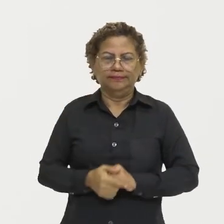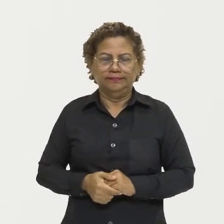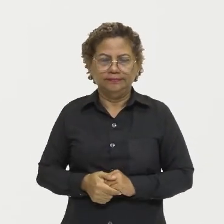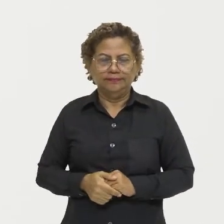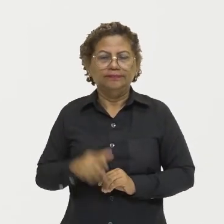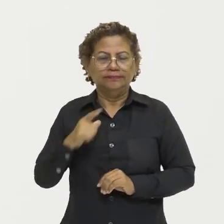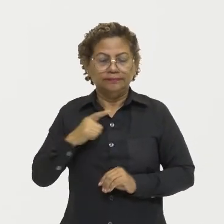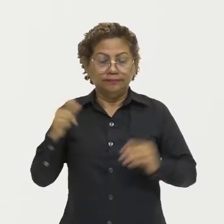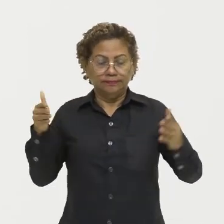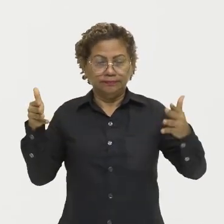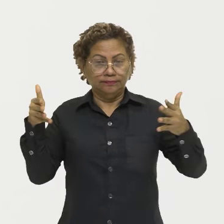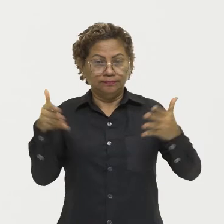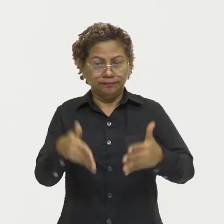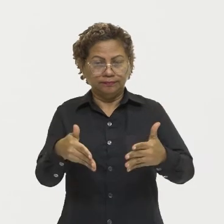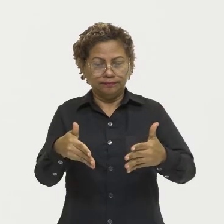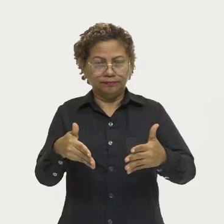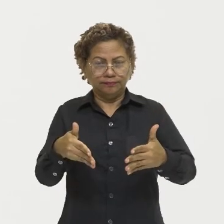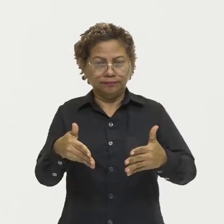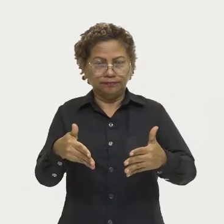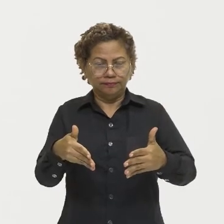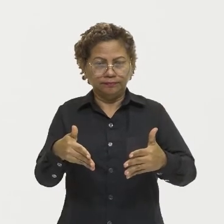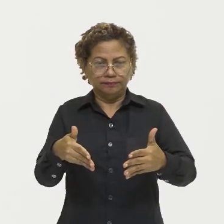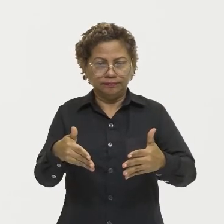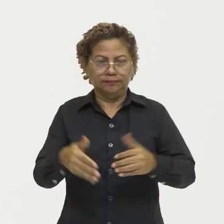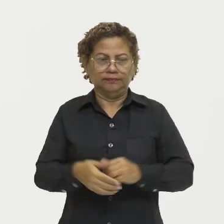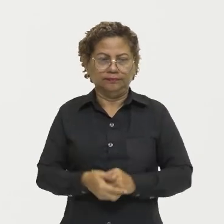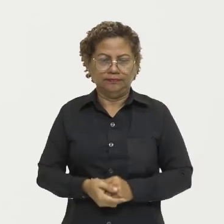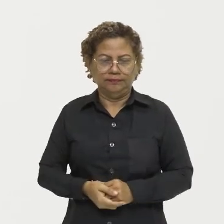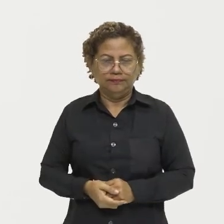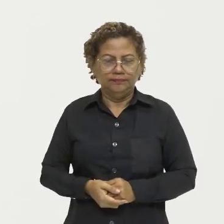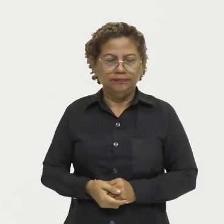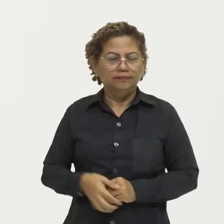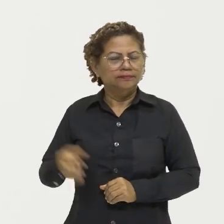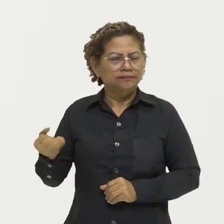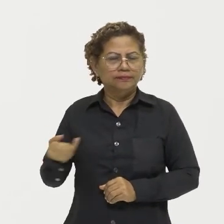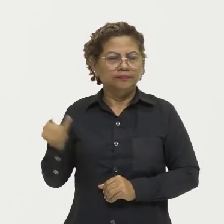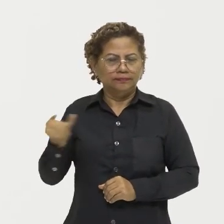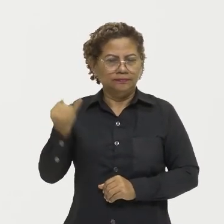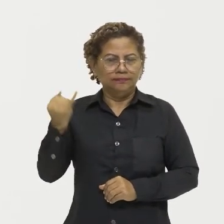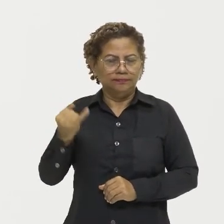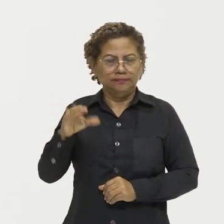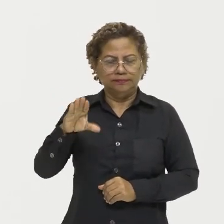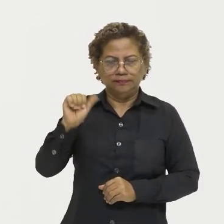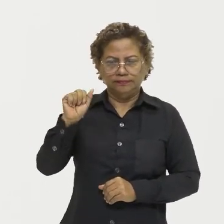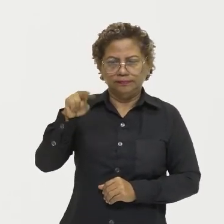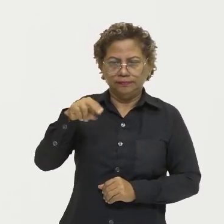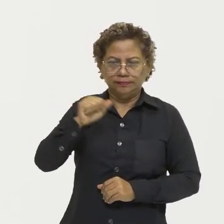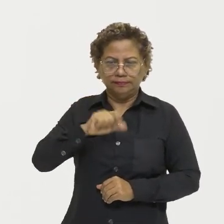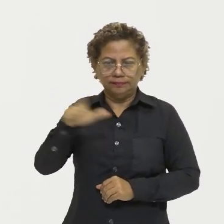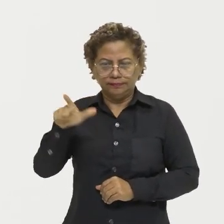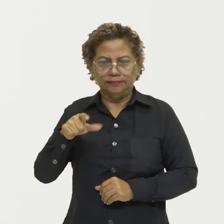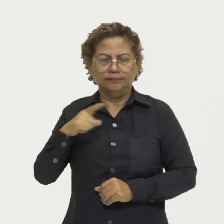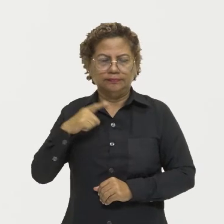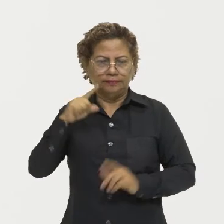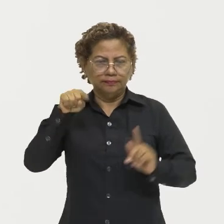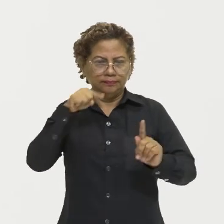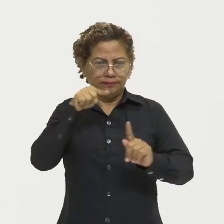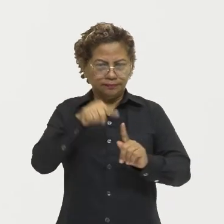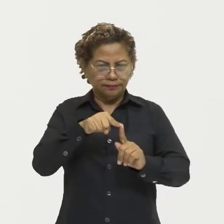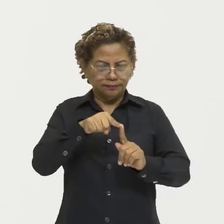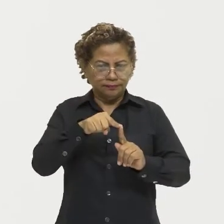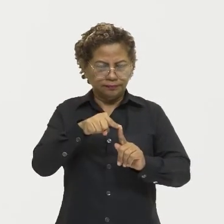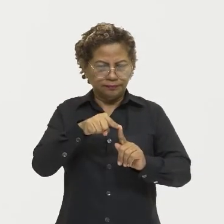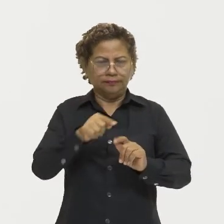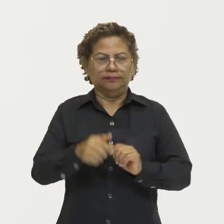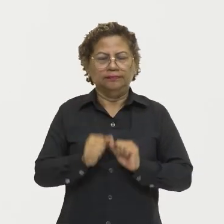focar no canal, né? O canal é o item mais importante dessa função. Ela tem como objetivo estabelecer ou